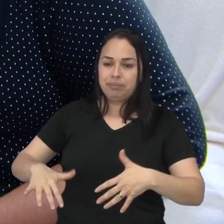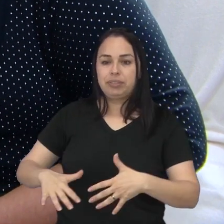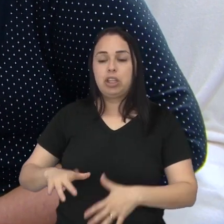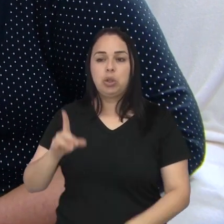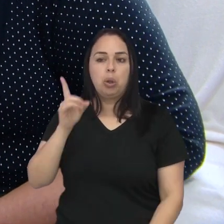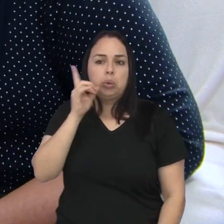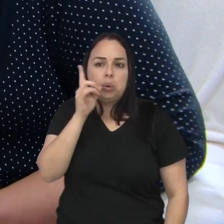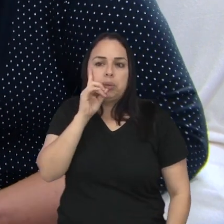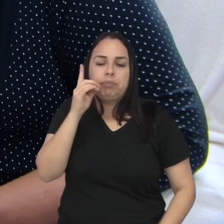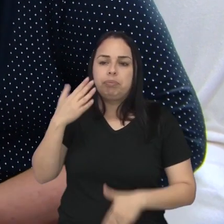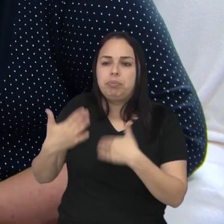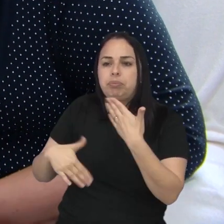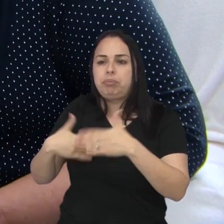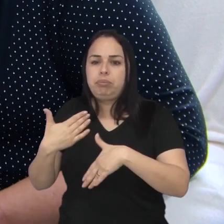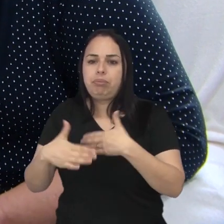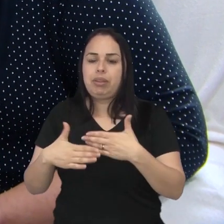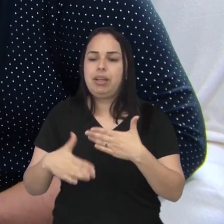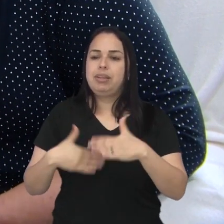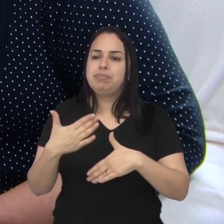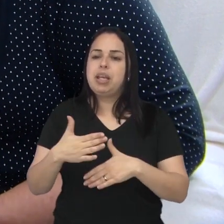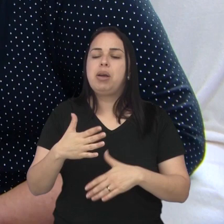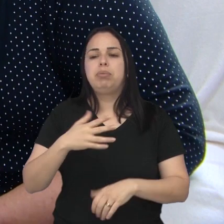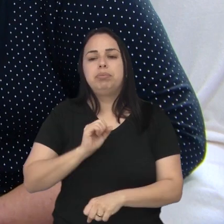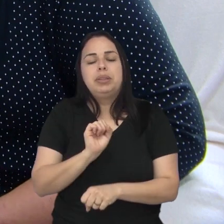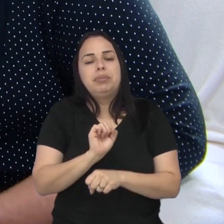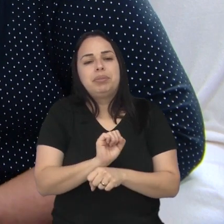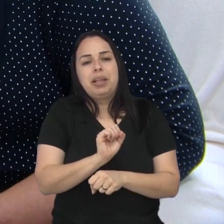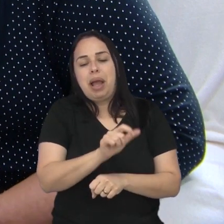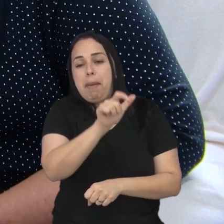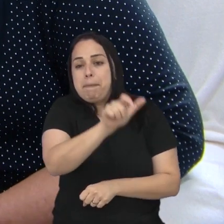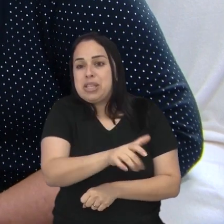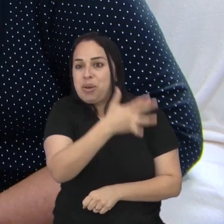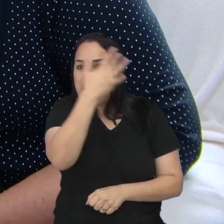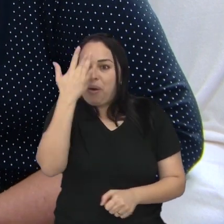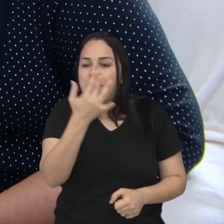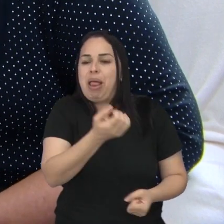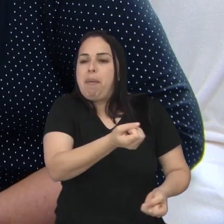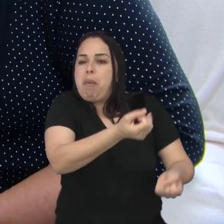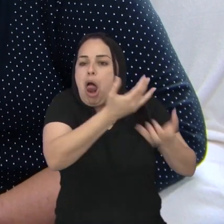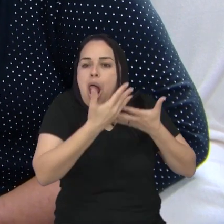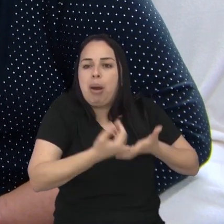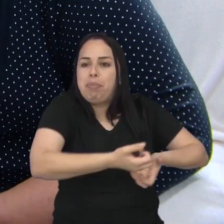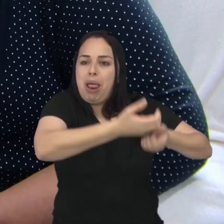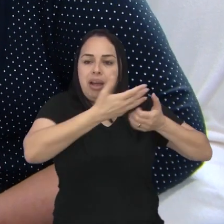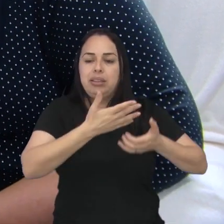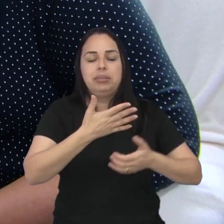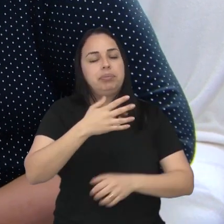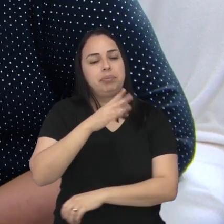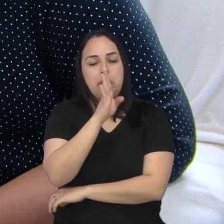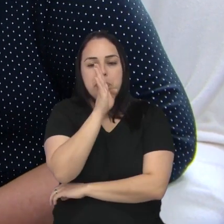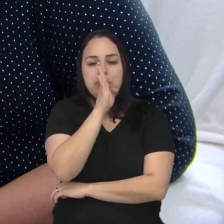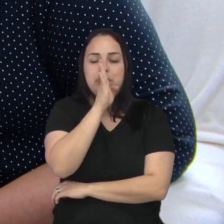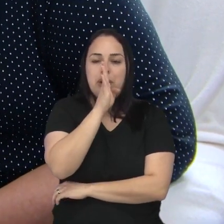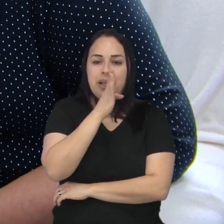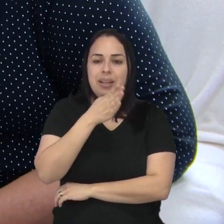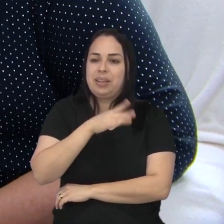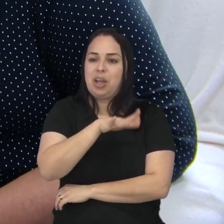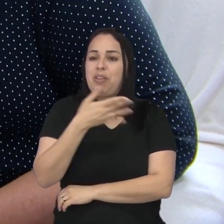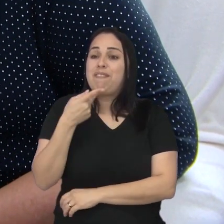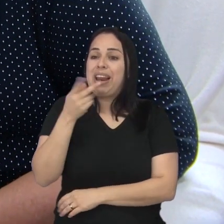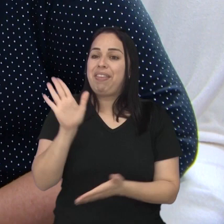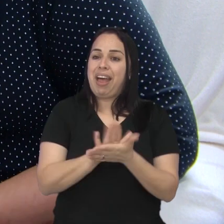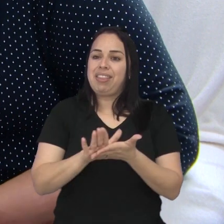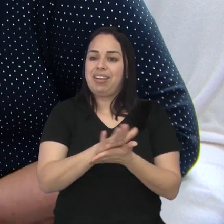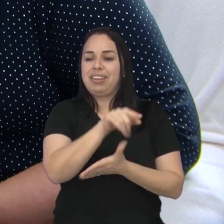muito. Até no dia a dia, eu faço isso também. Às vezes a pessoa começa a falar comigo, eu